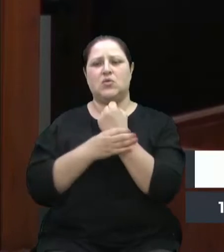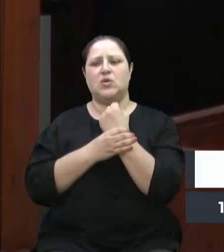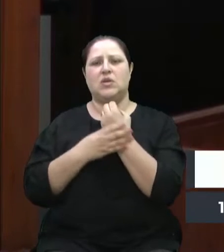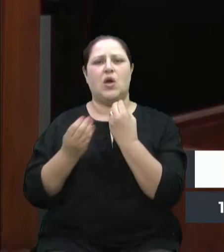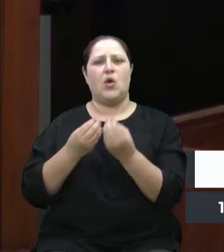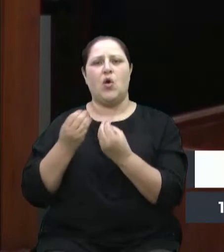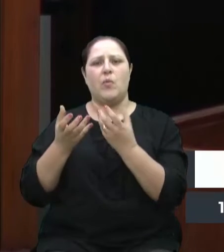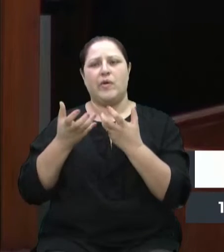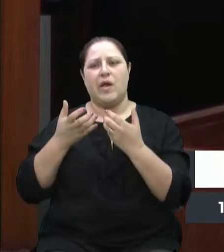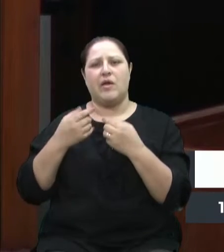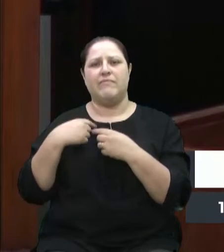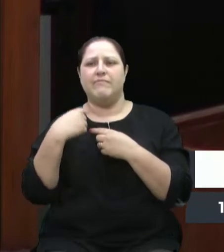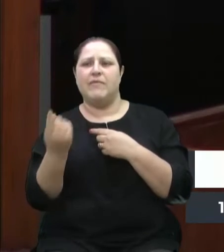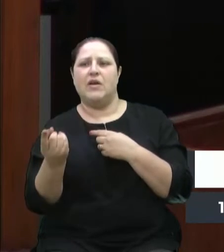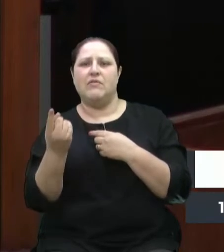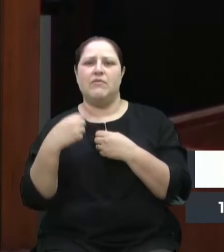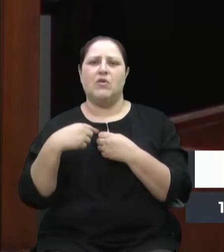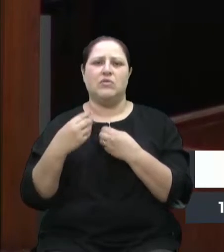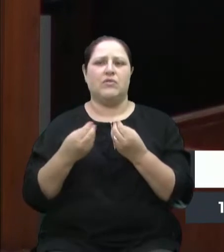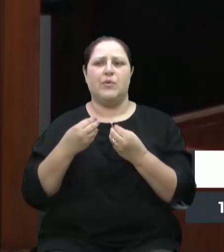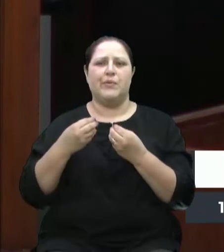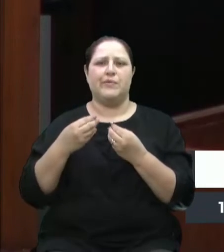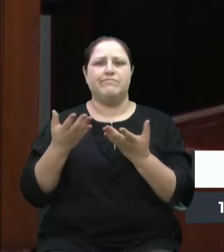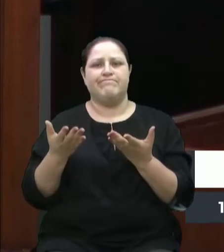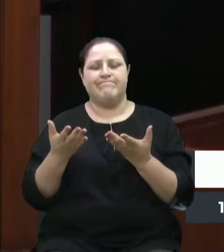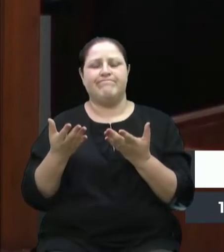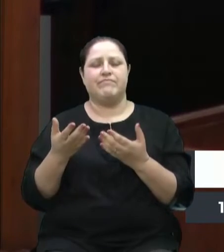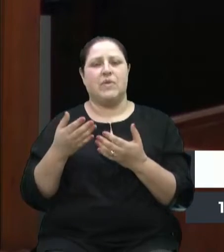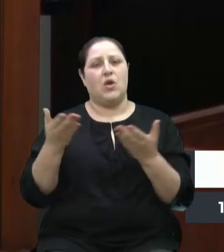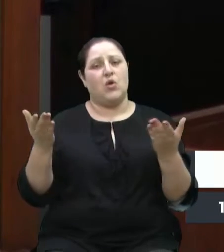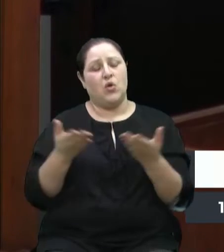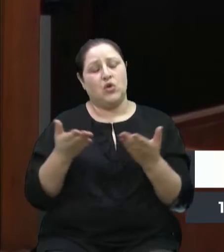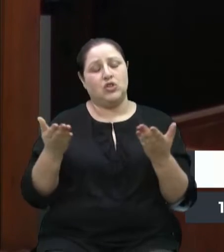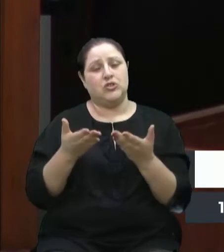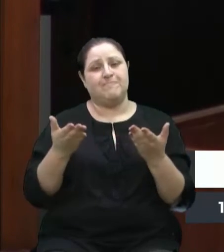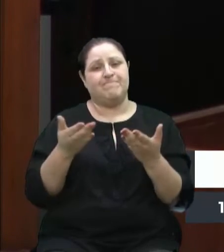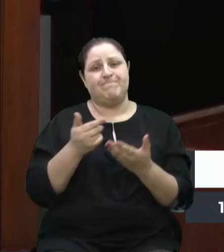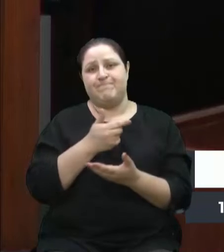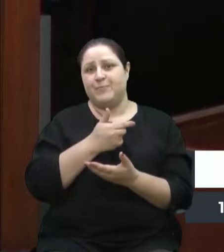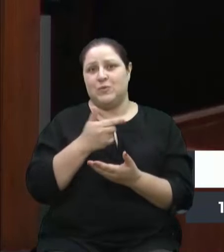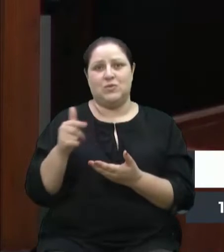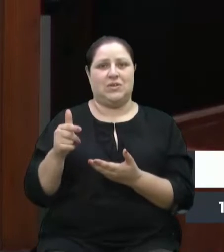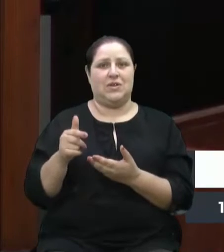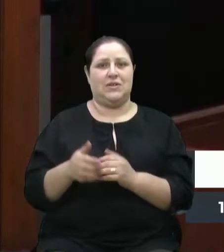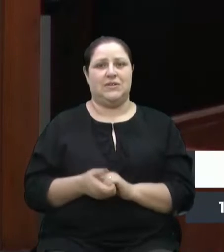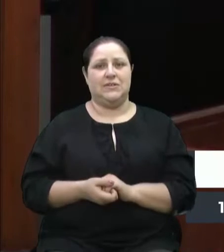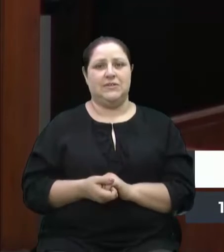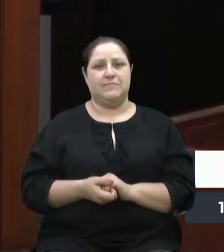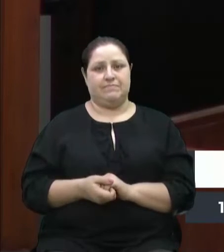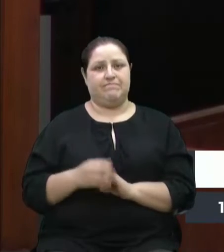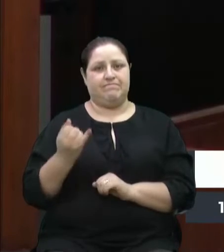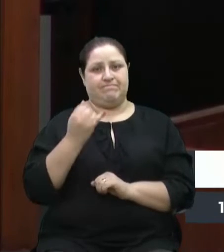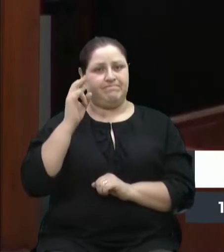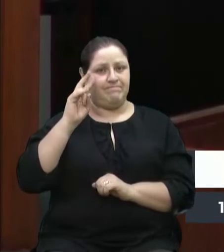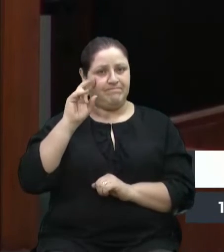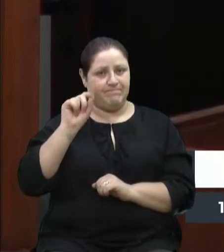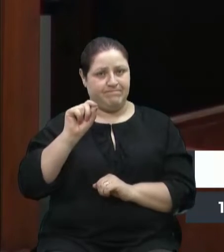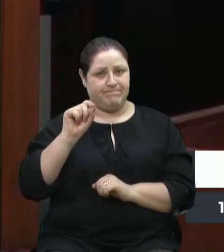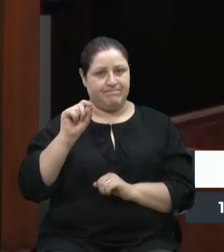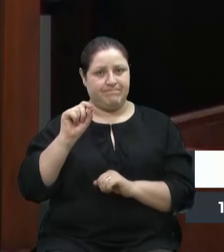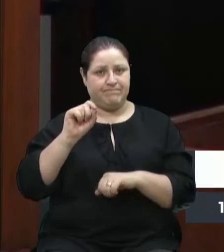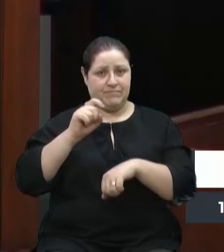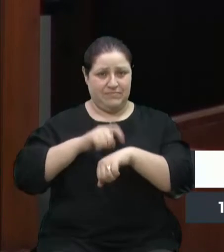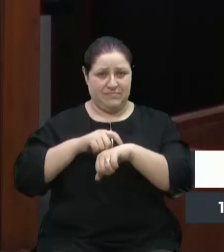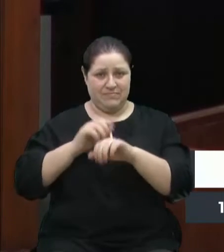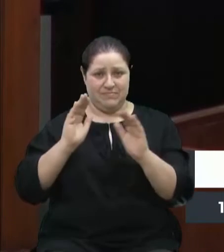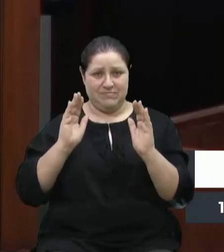forma querem se locomover. E hoje isso acaba não acontecendo. E é importante lembrar ainda que, durante a pandemia, assim